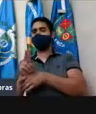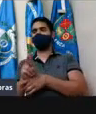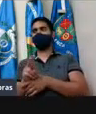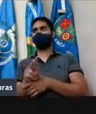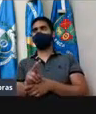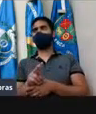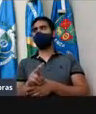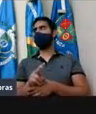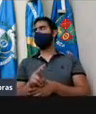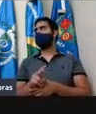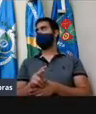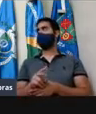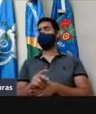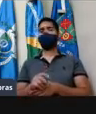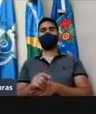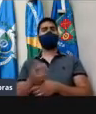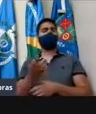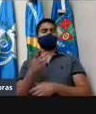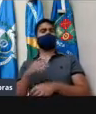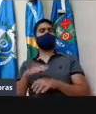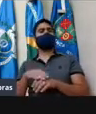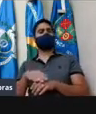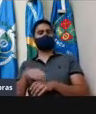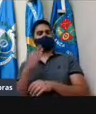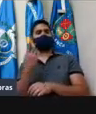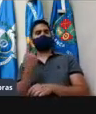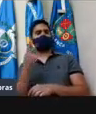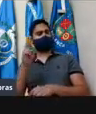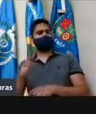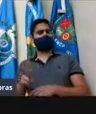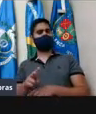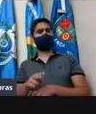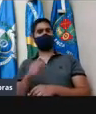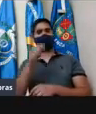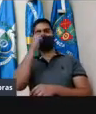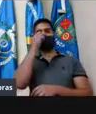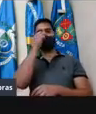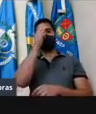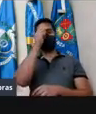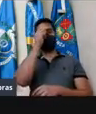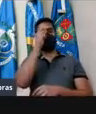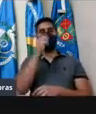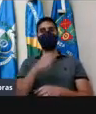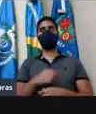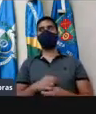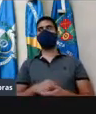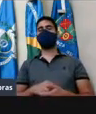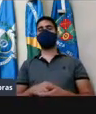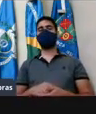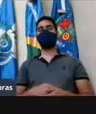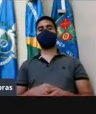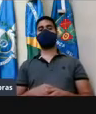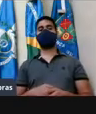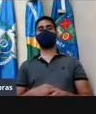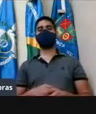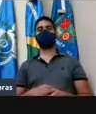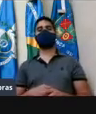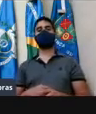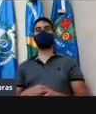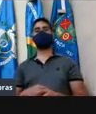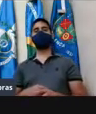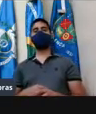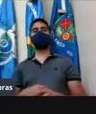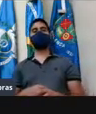conferir mais um mandato ao Fernandinho, que vai ser inédito, e aí ele vai quebrar duas situações, estou encerrando, professor